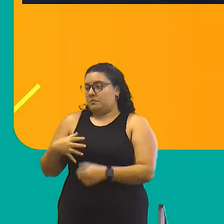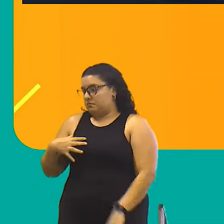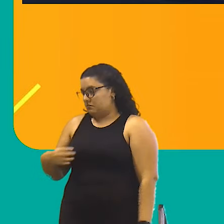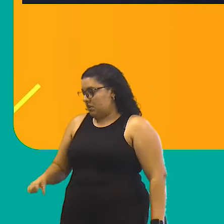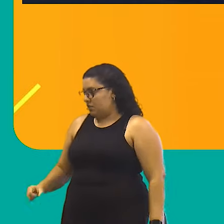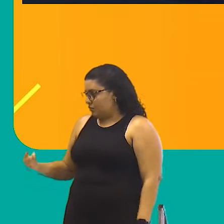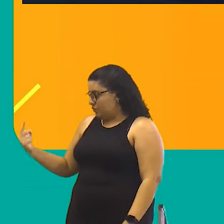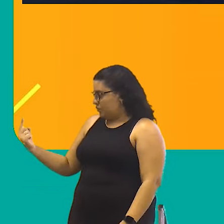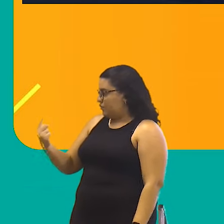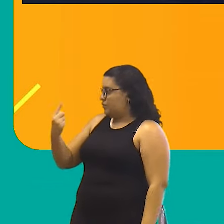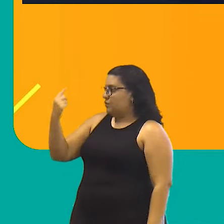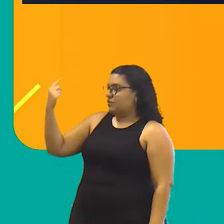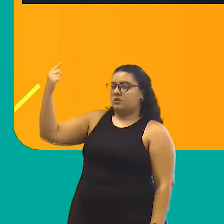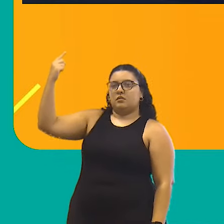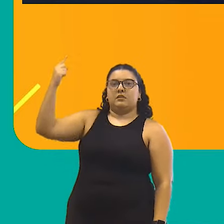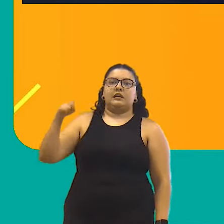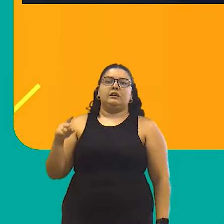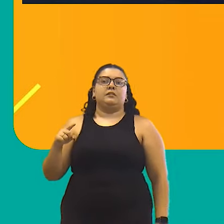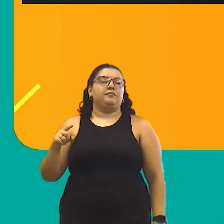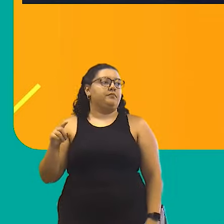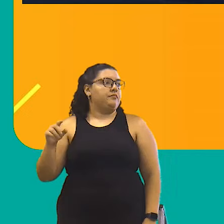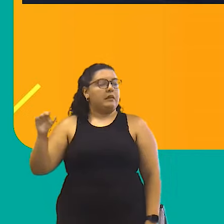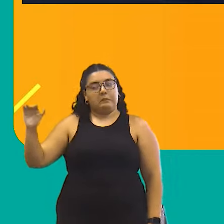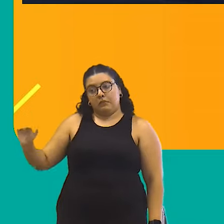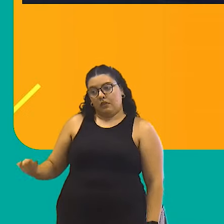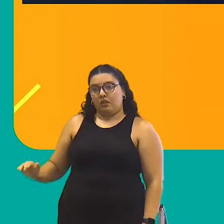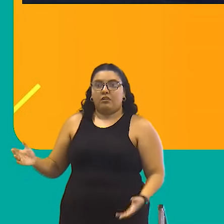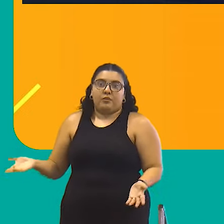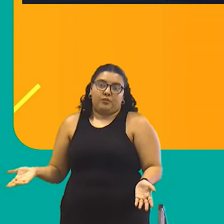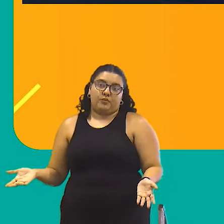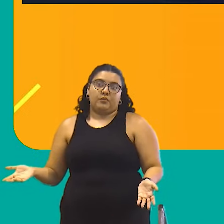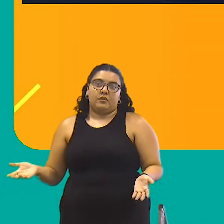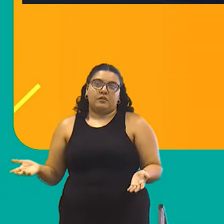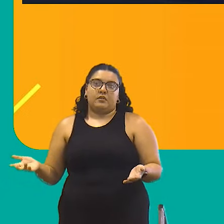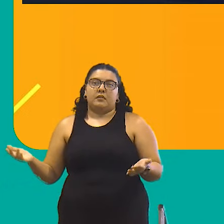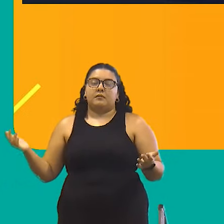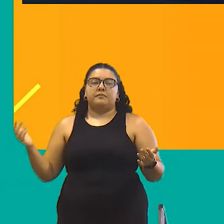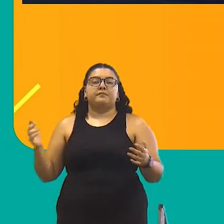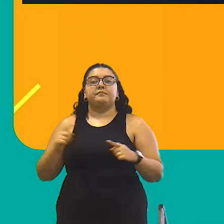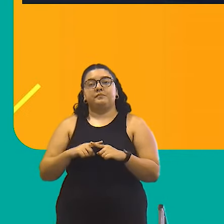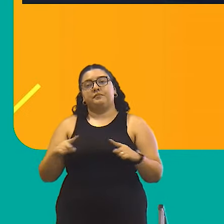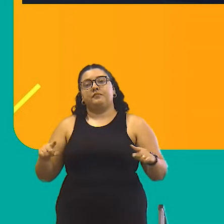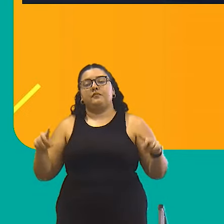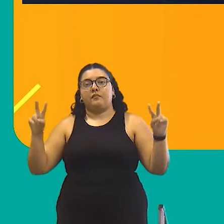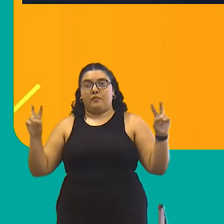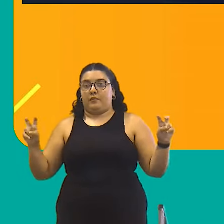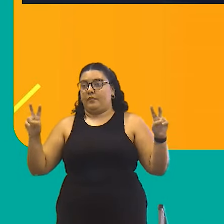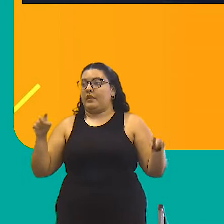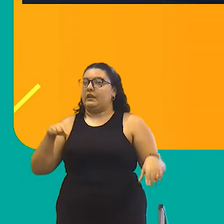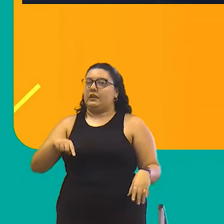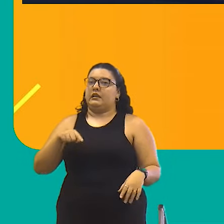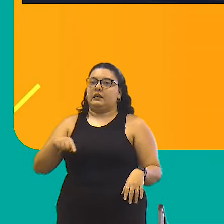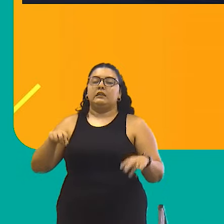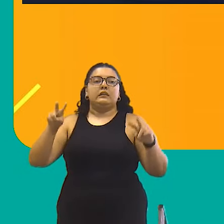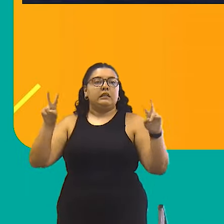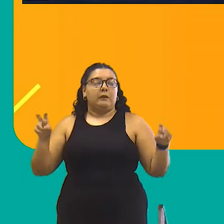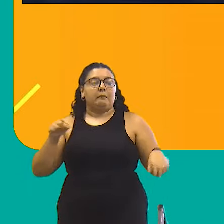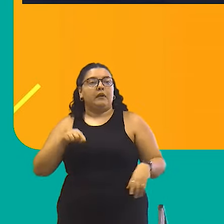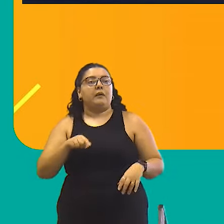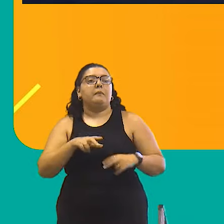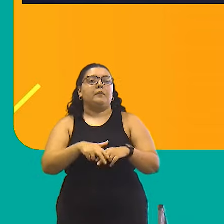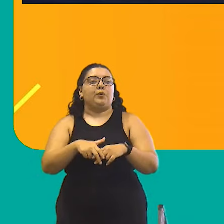sou um gigante, né? O pobre do Ian, deste tamanho. Bom, mas voltando aqui à nossa história. Então,